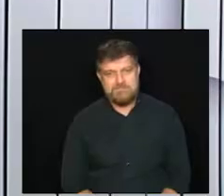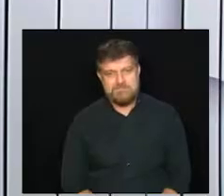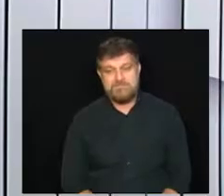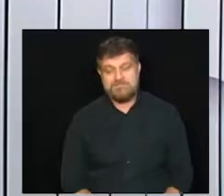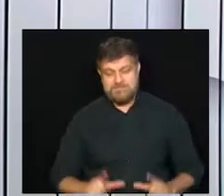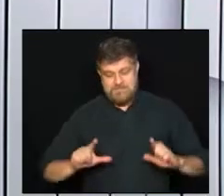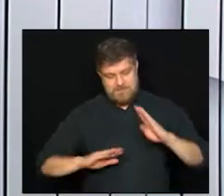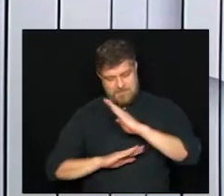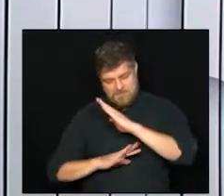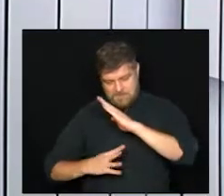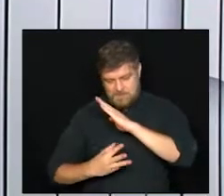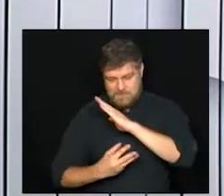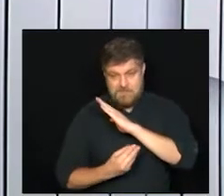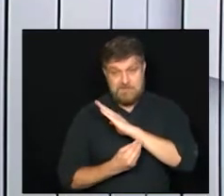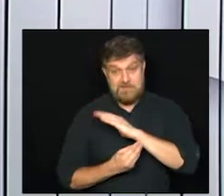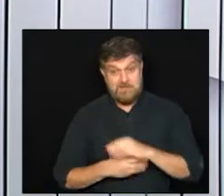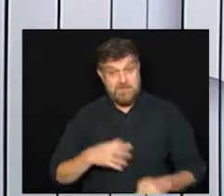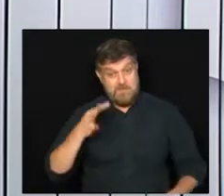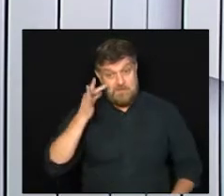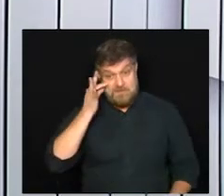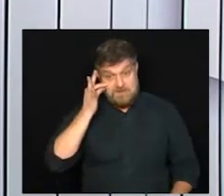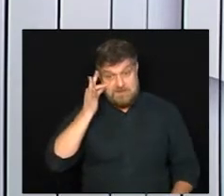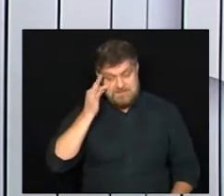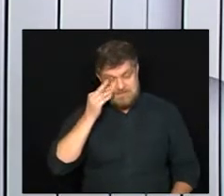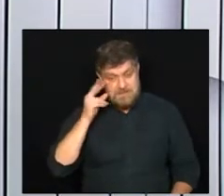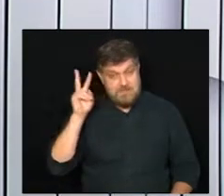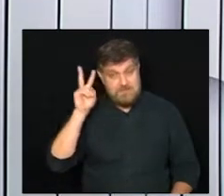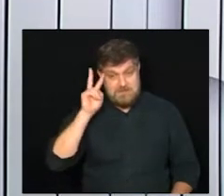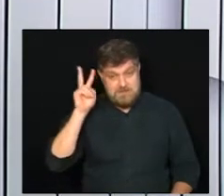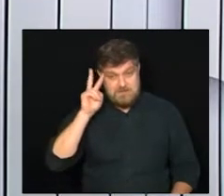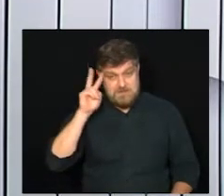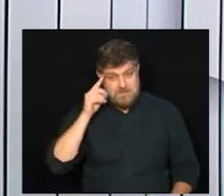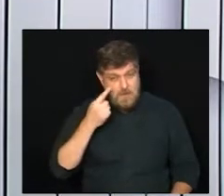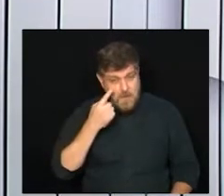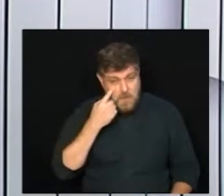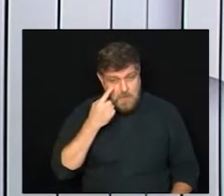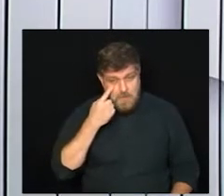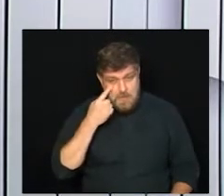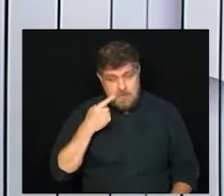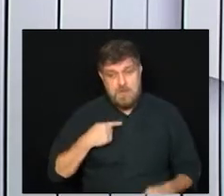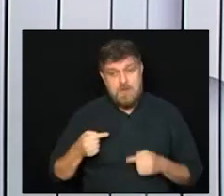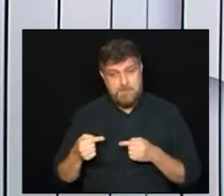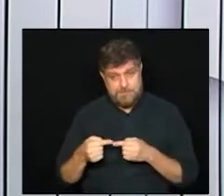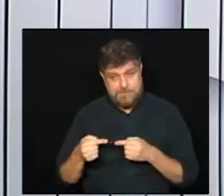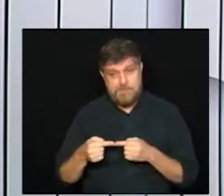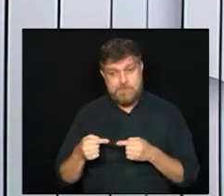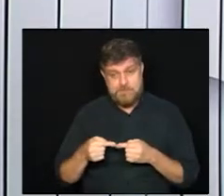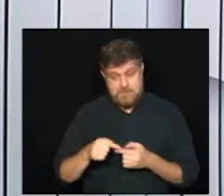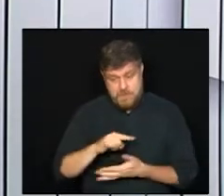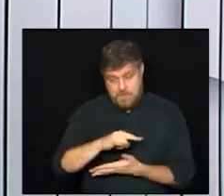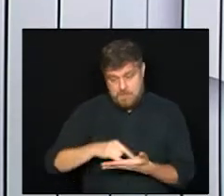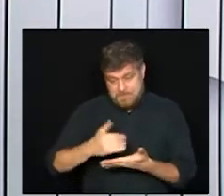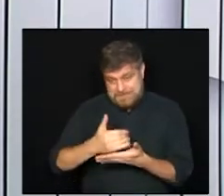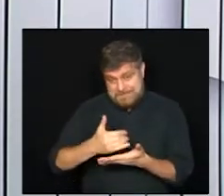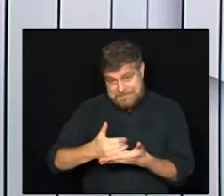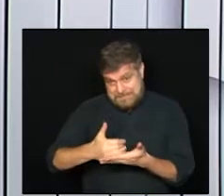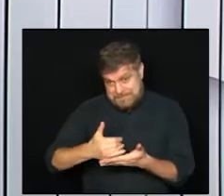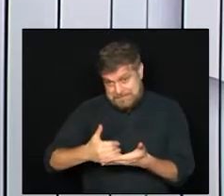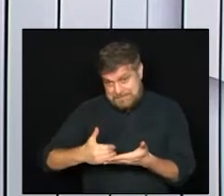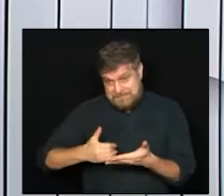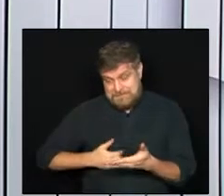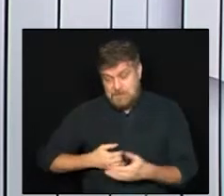Câmara Total de volta ao vivo nesta segunda-feira e olha só, de acordo com o boletim epidemiológico